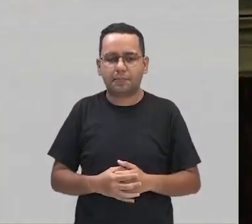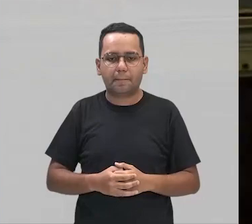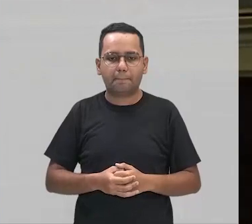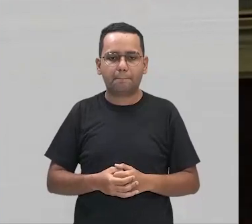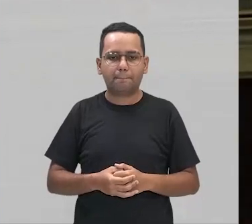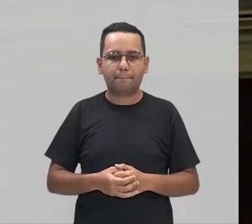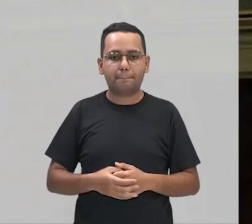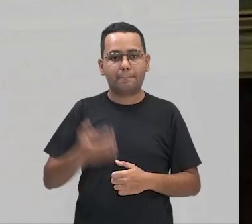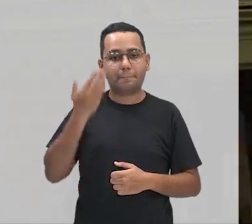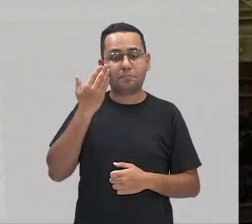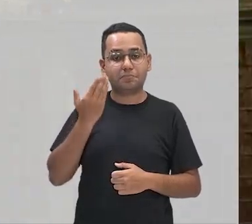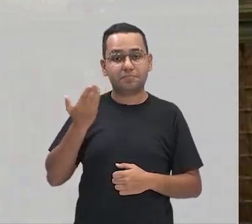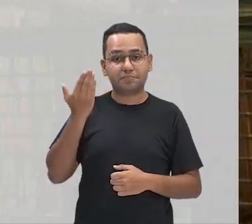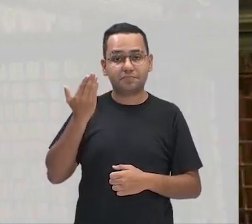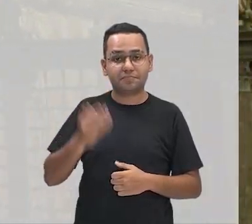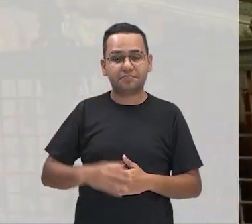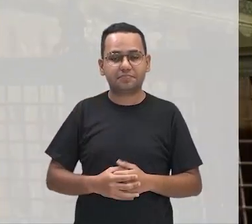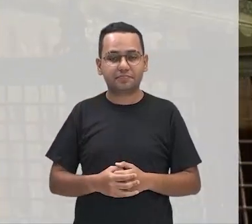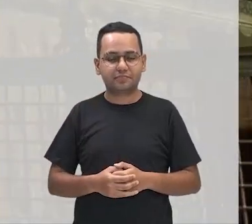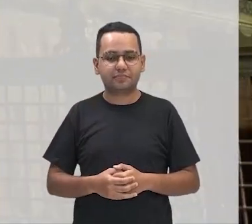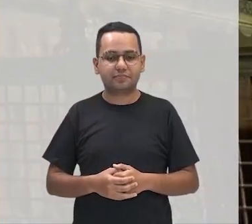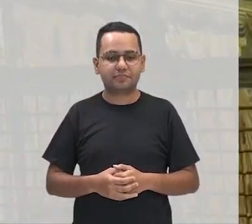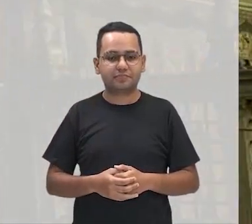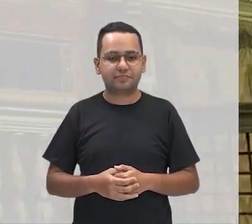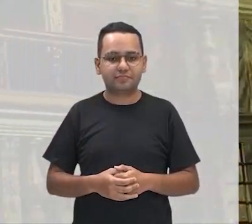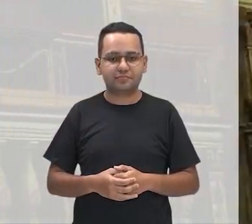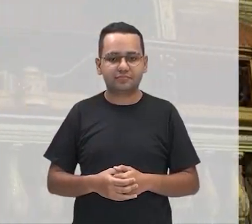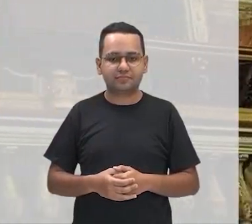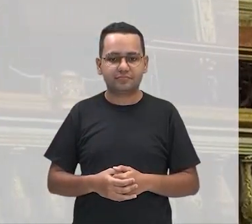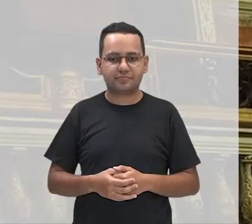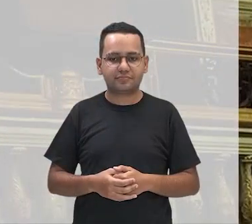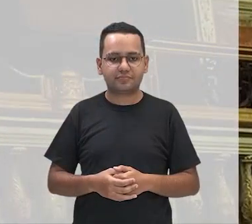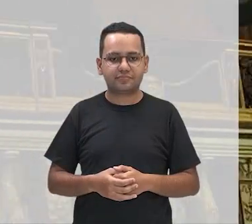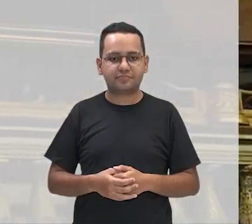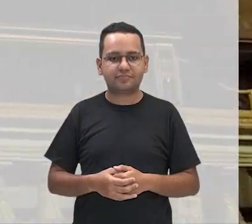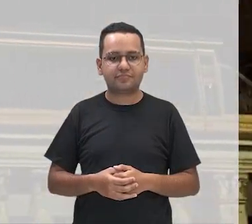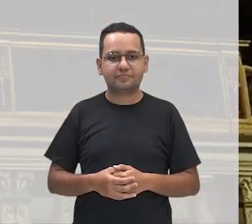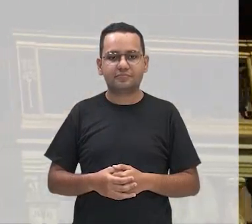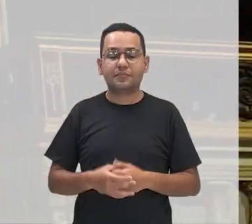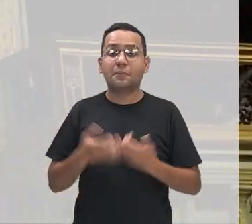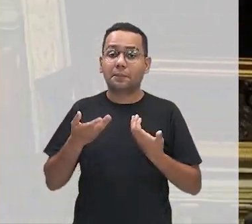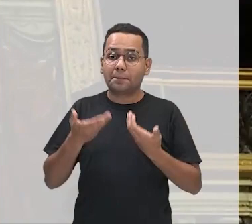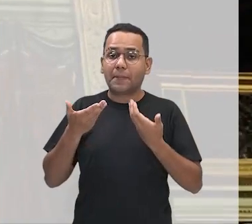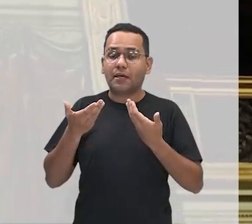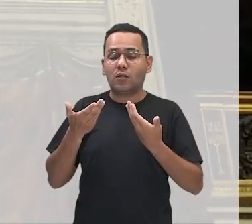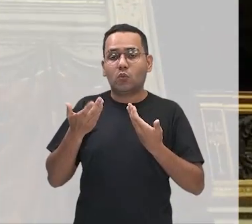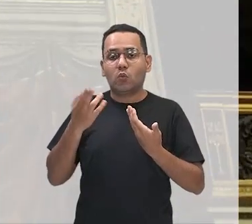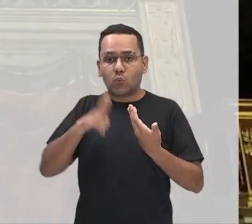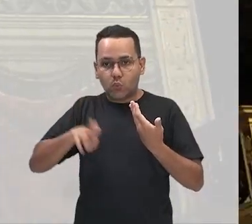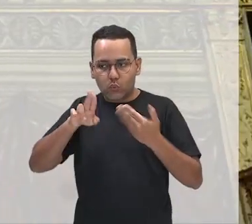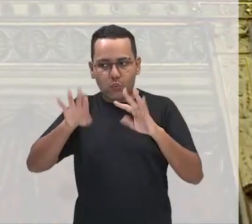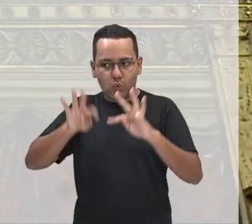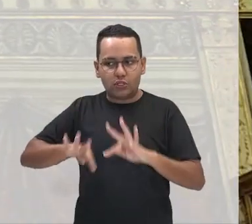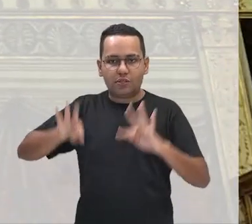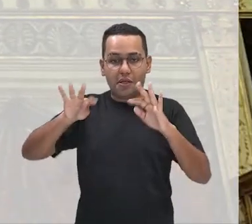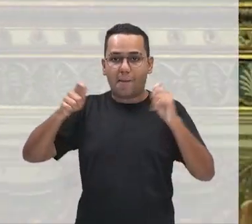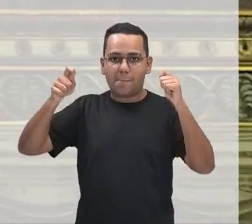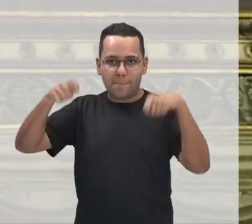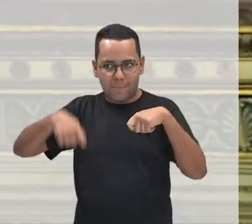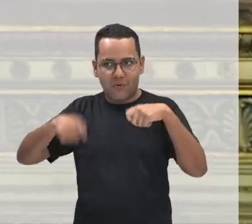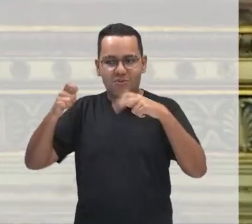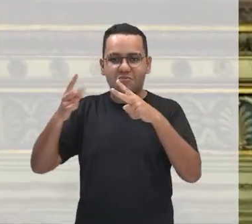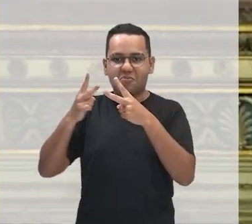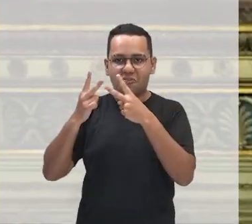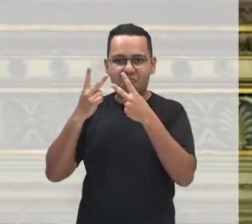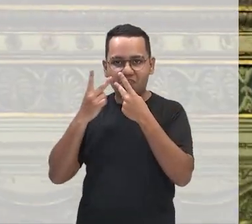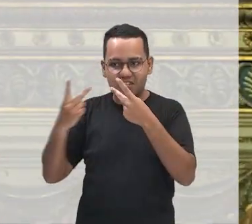uma vez, a possibilidade que nós temos, através dos recursos tecnológicos, de estarmos, né,